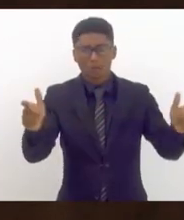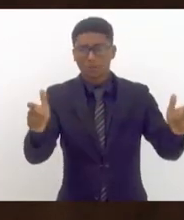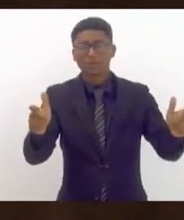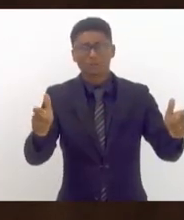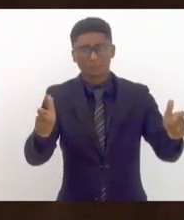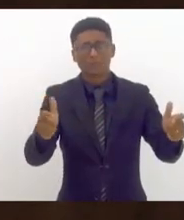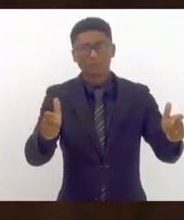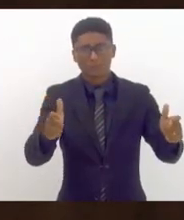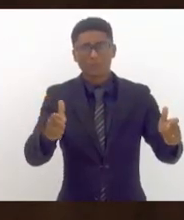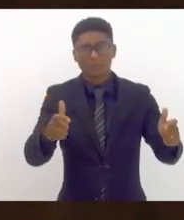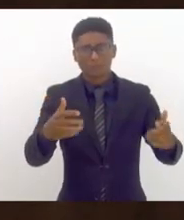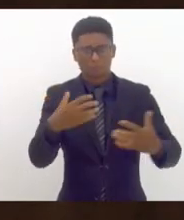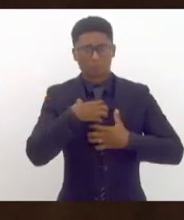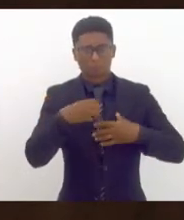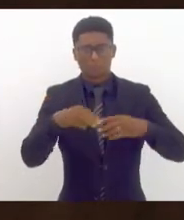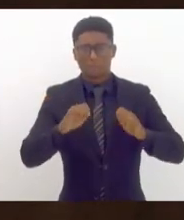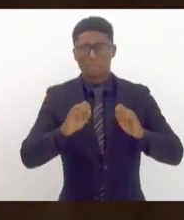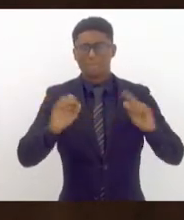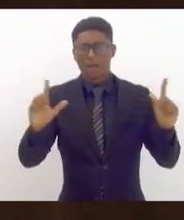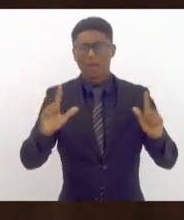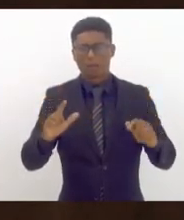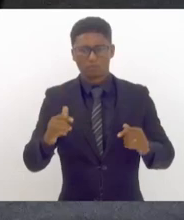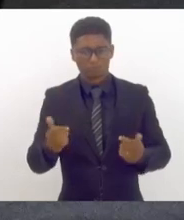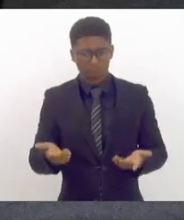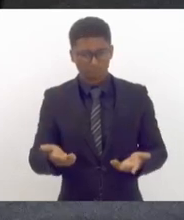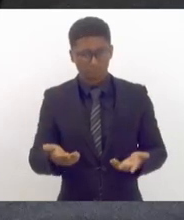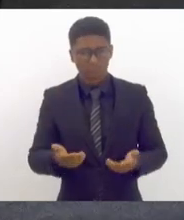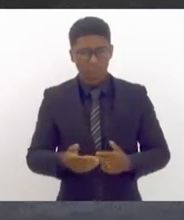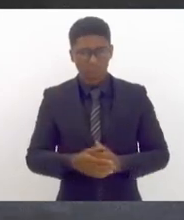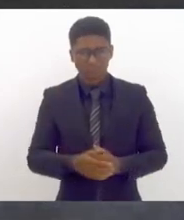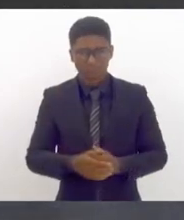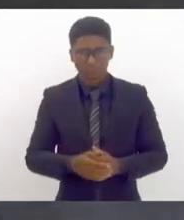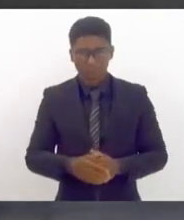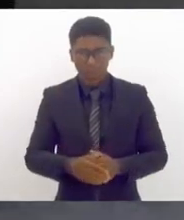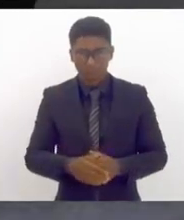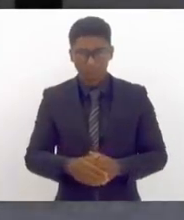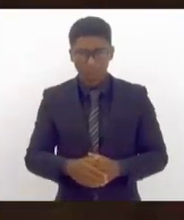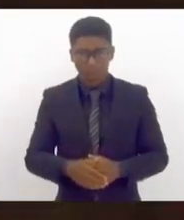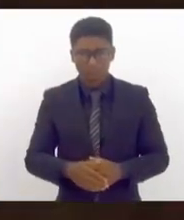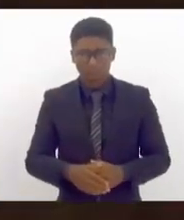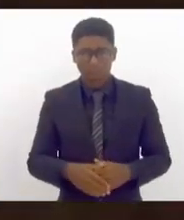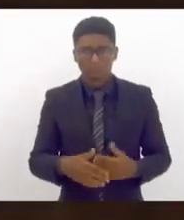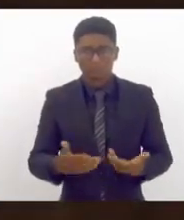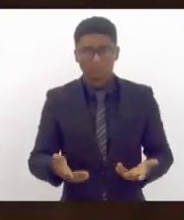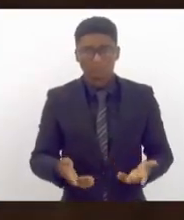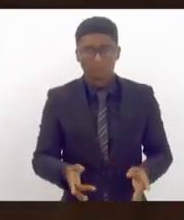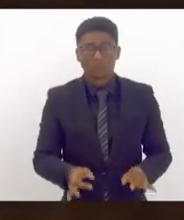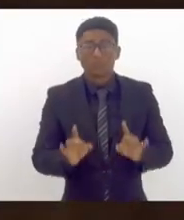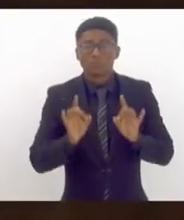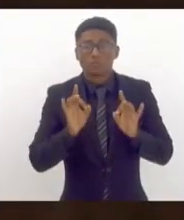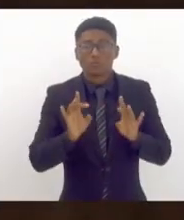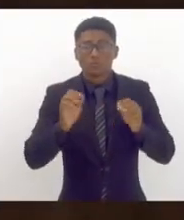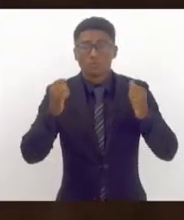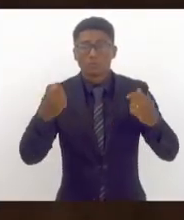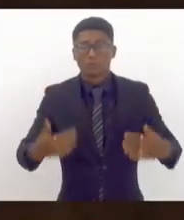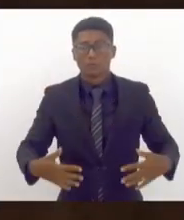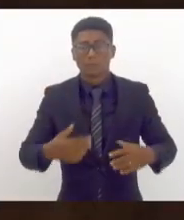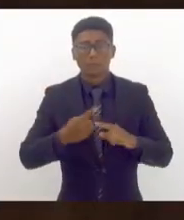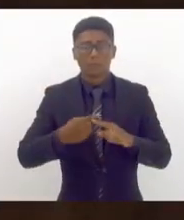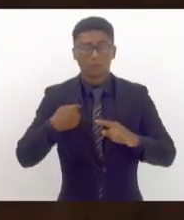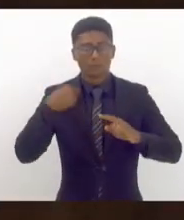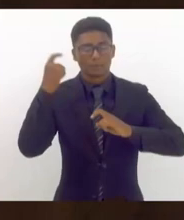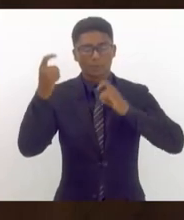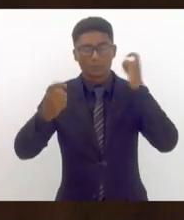eles acabam fazendo mal para as outras coisas. Então, é só para que a gente... Só para deixar entendido que a minha preocupação é